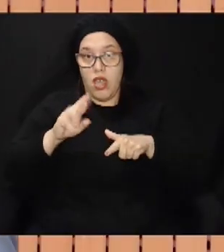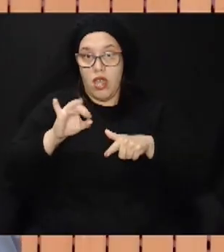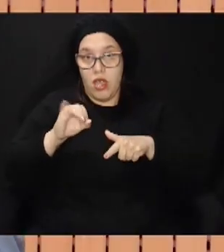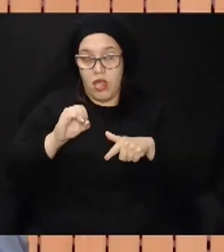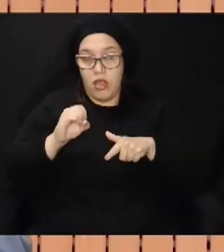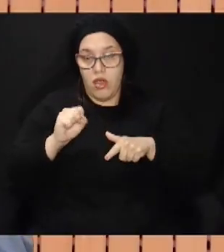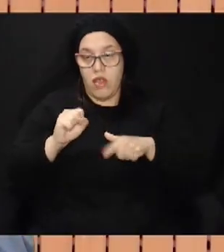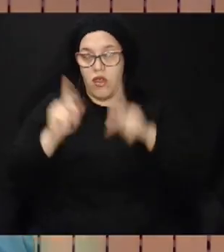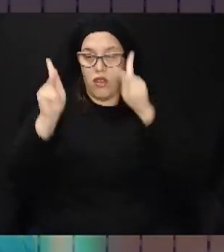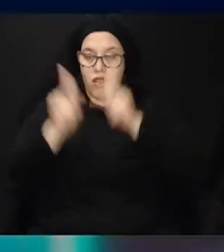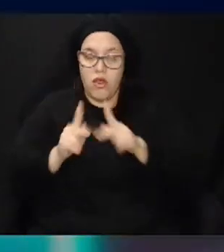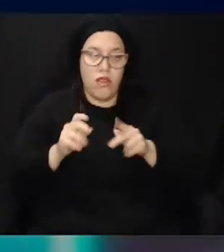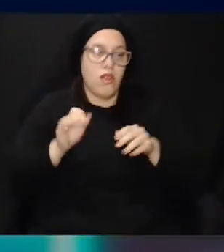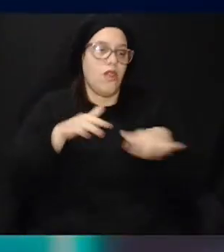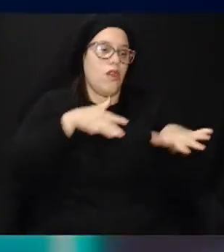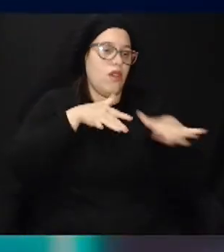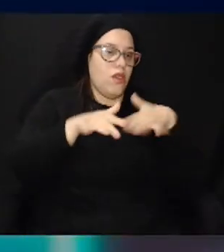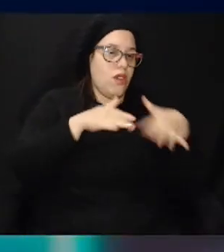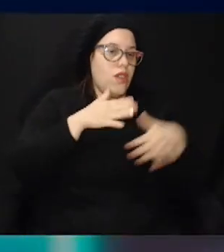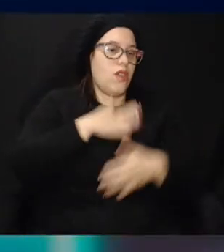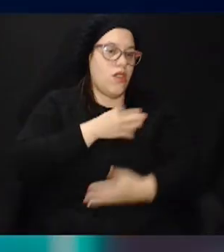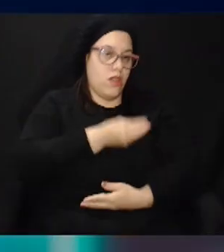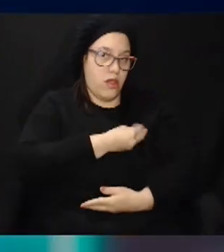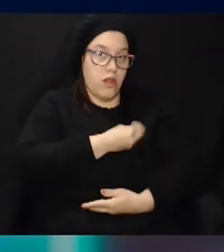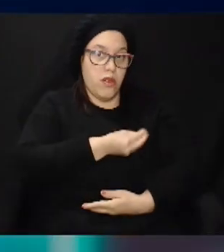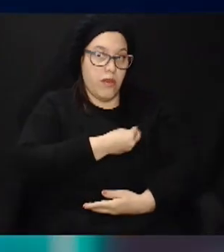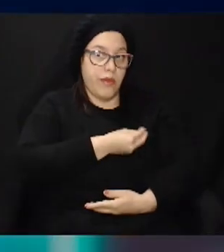muito importante na minha vida,